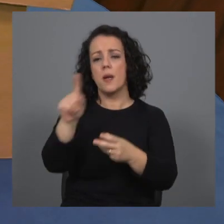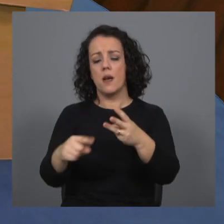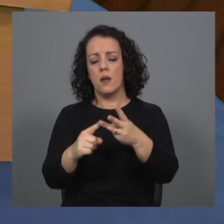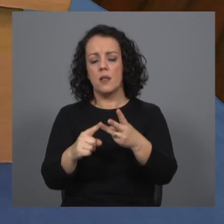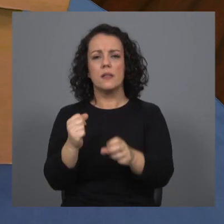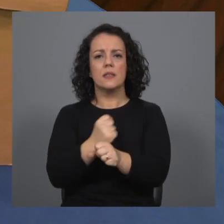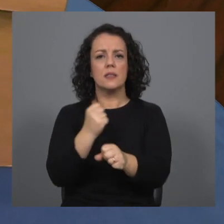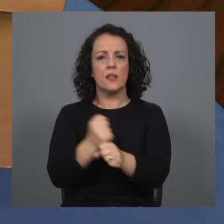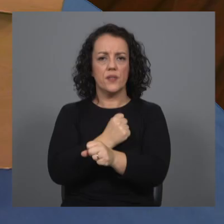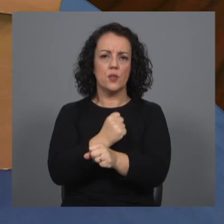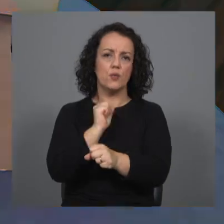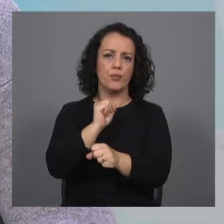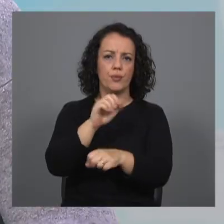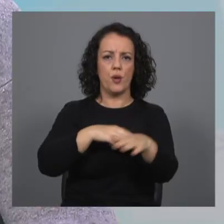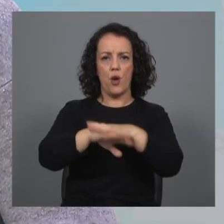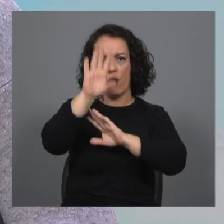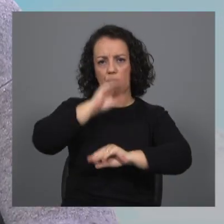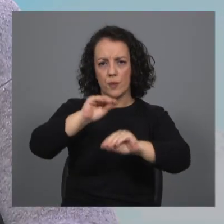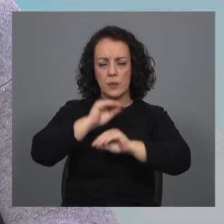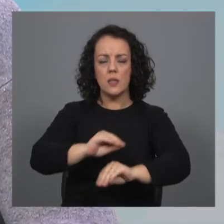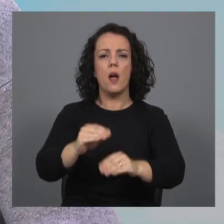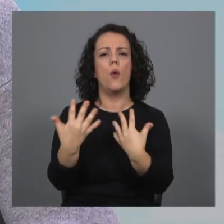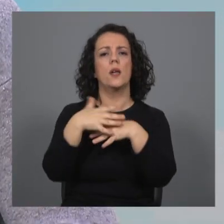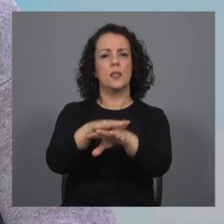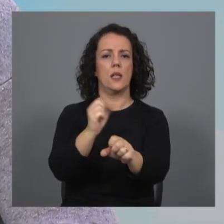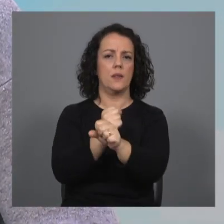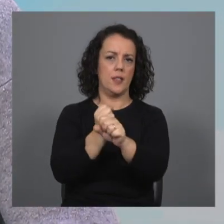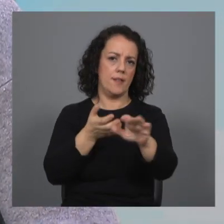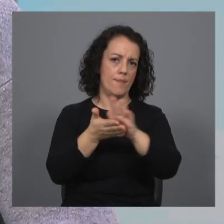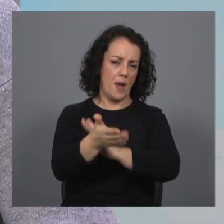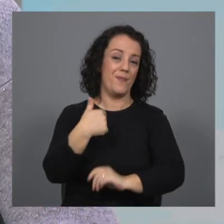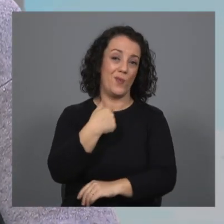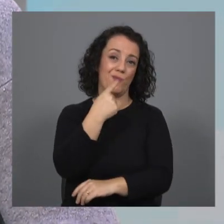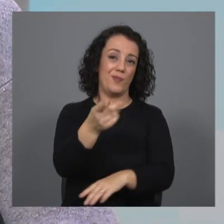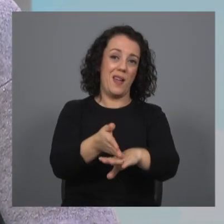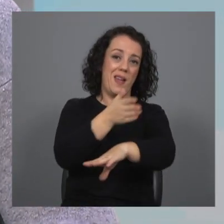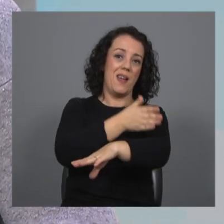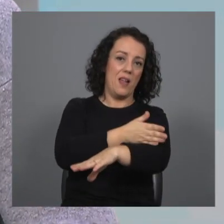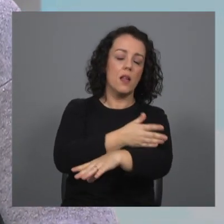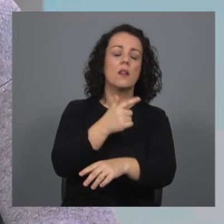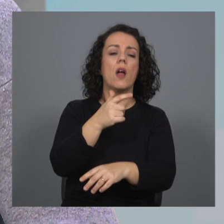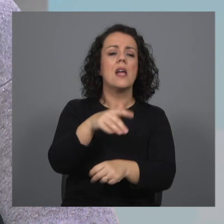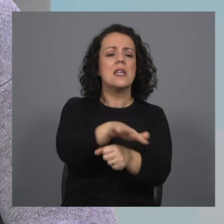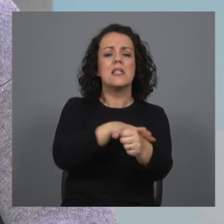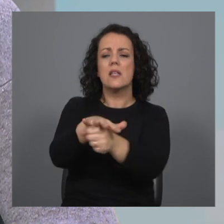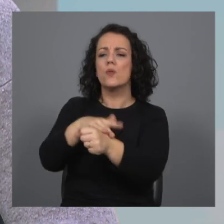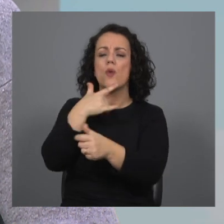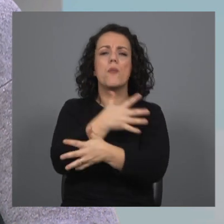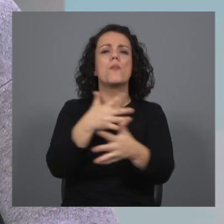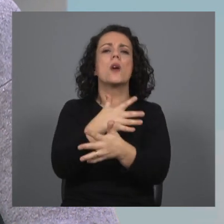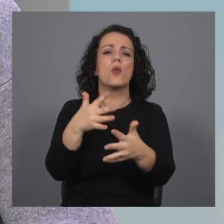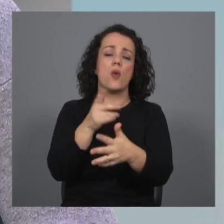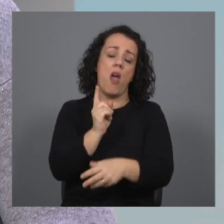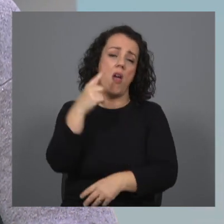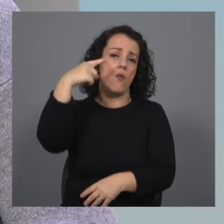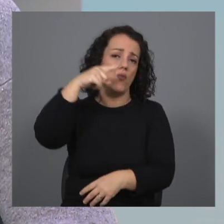de formação e de integração no mercado de trabalho. Como eu disse há pouco, na grande maioria dos casos é a forma que temos não